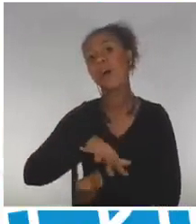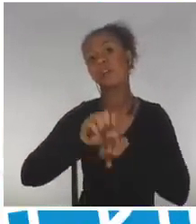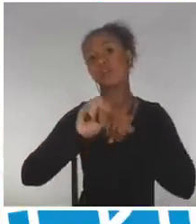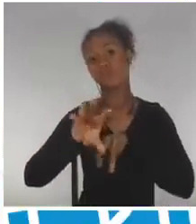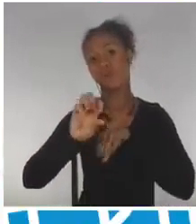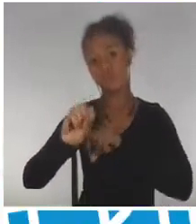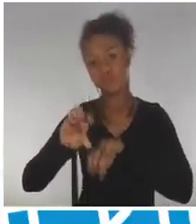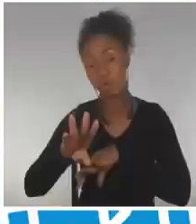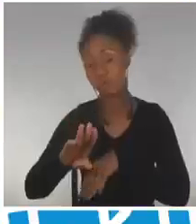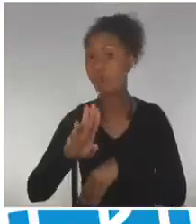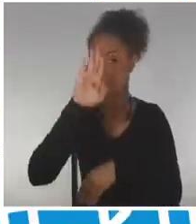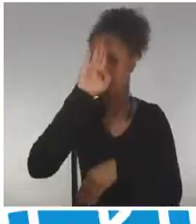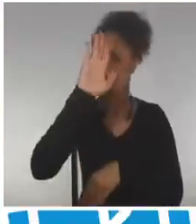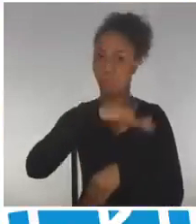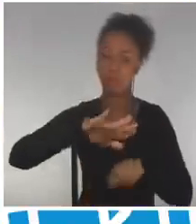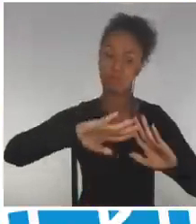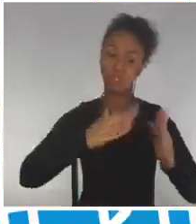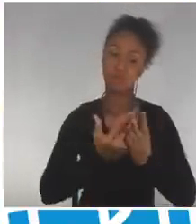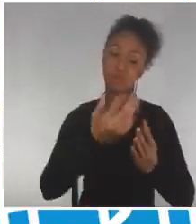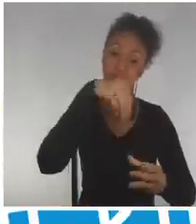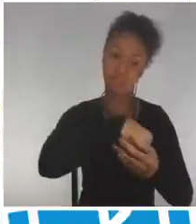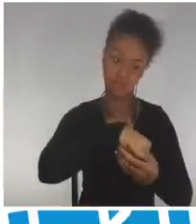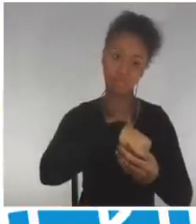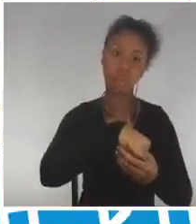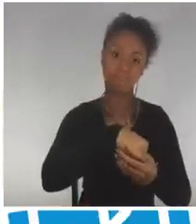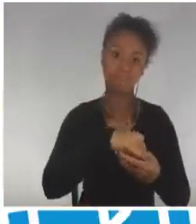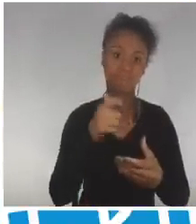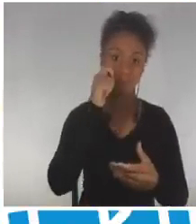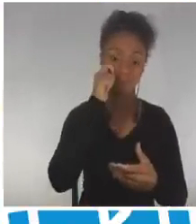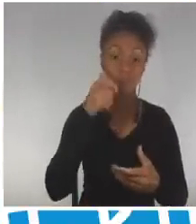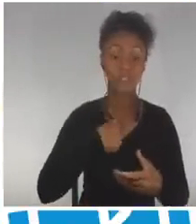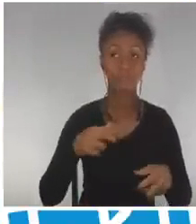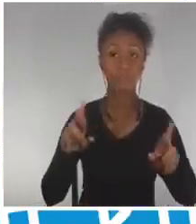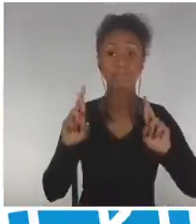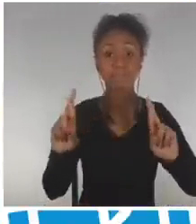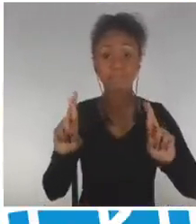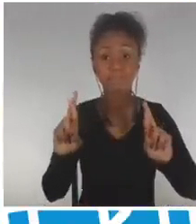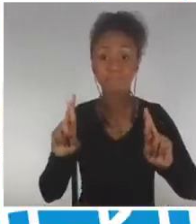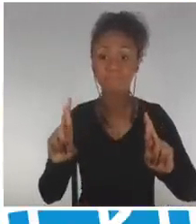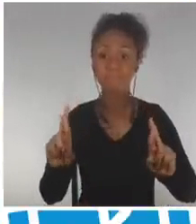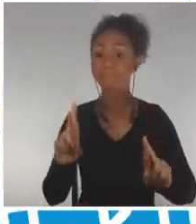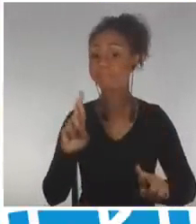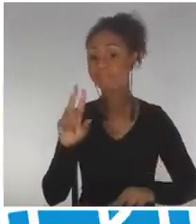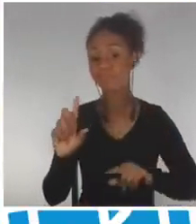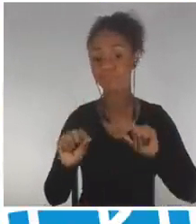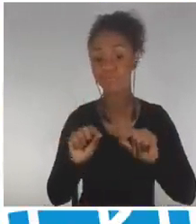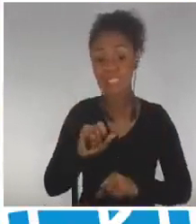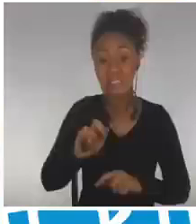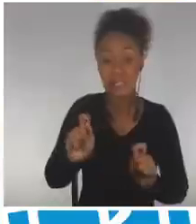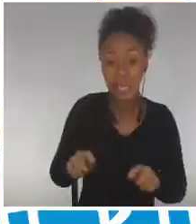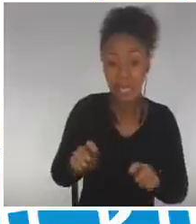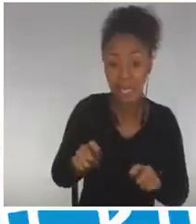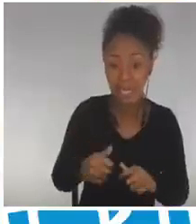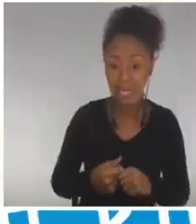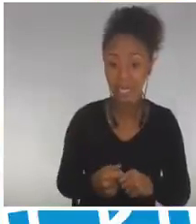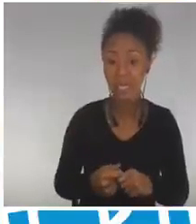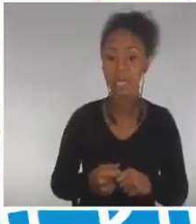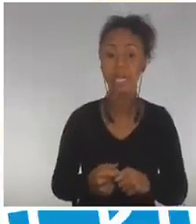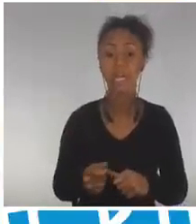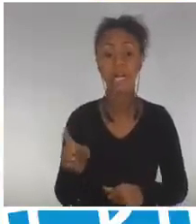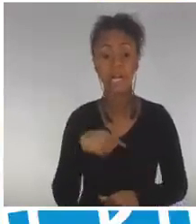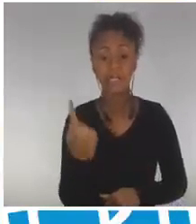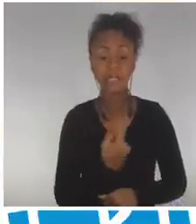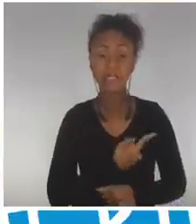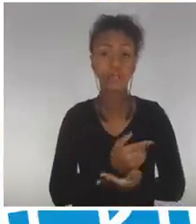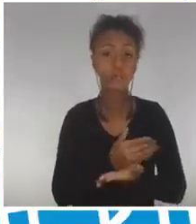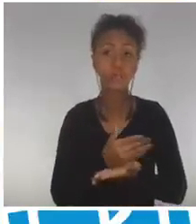das escolas. O meu desejo é que, se for possível, nós comecemos